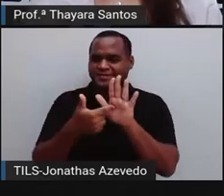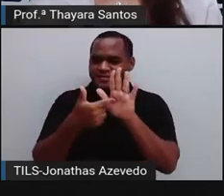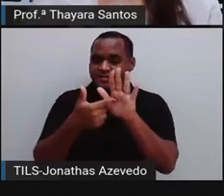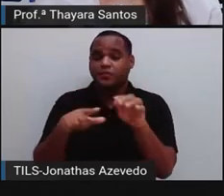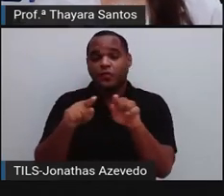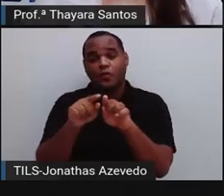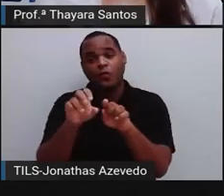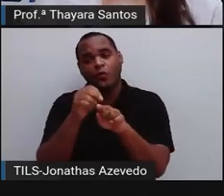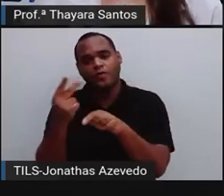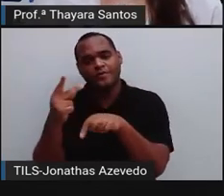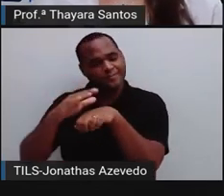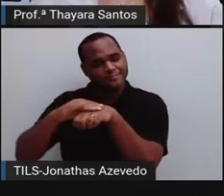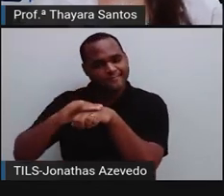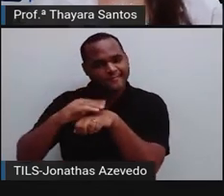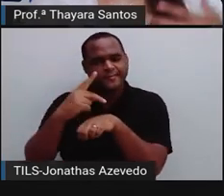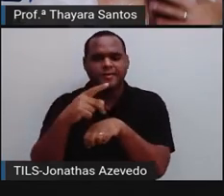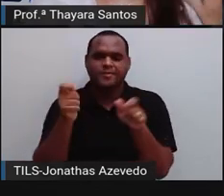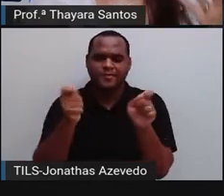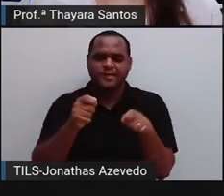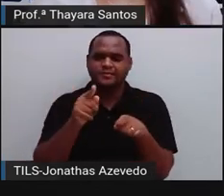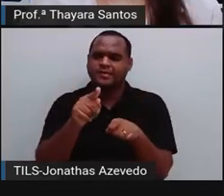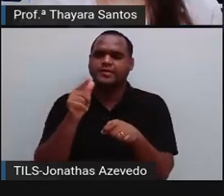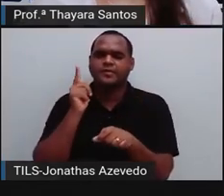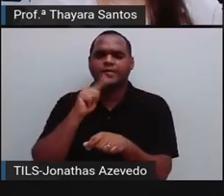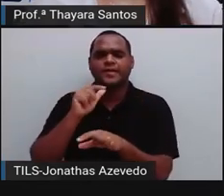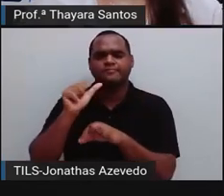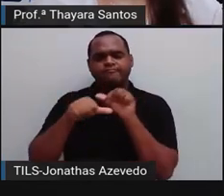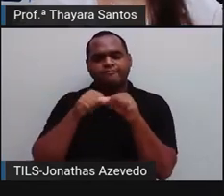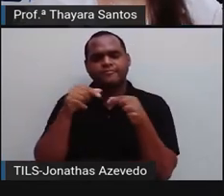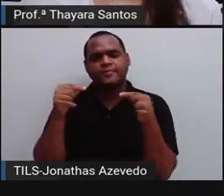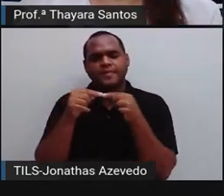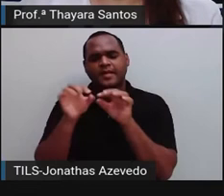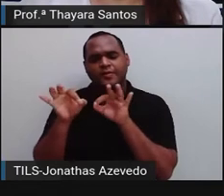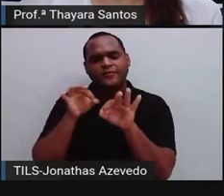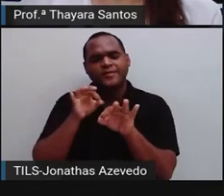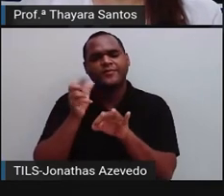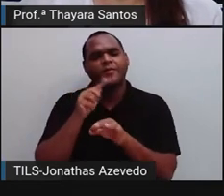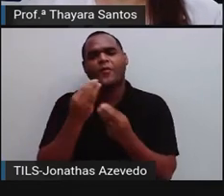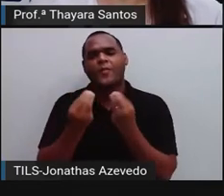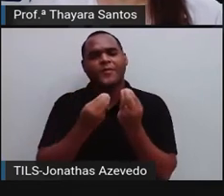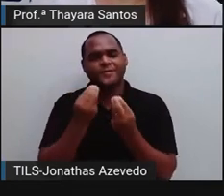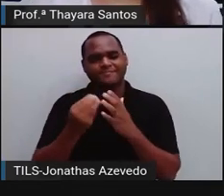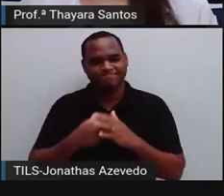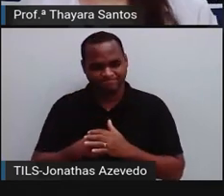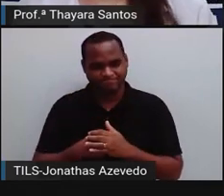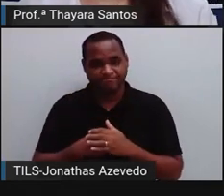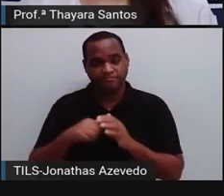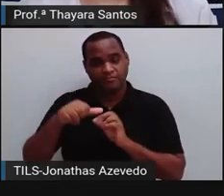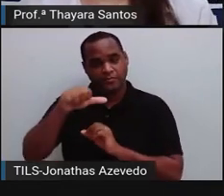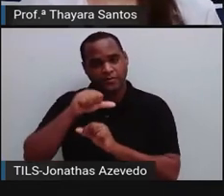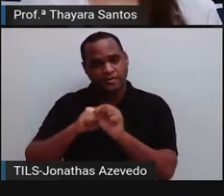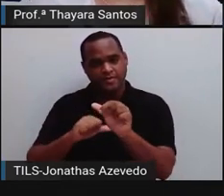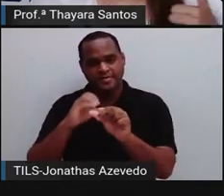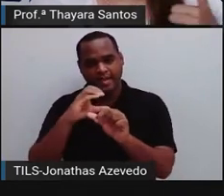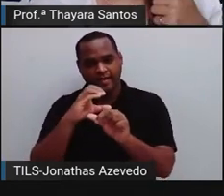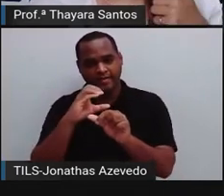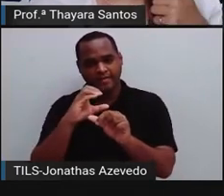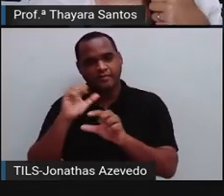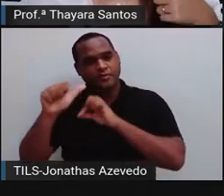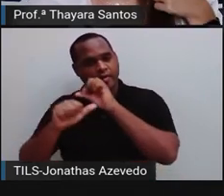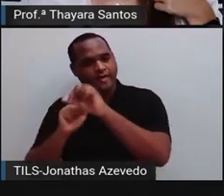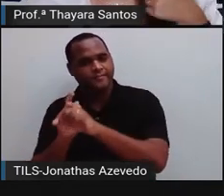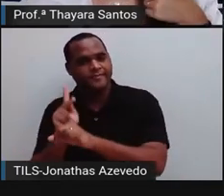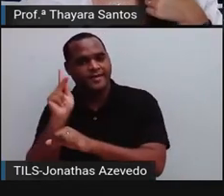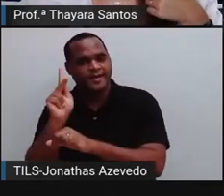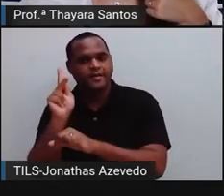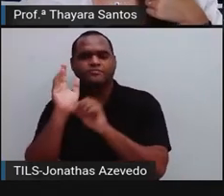então fazer à mão também. Como é que a gente faz para resolver? Para transformar de Celsius para Kelvin, é só eu pegar a temperatura